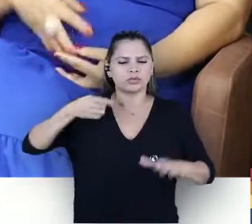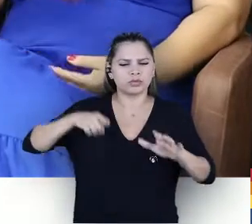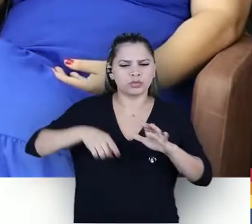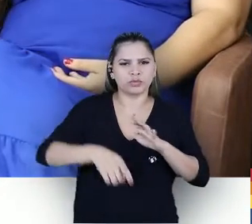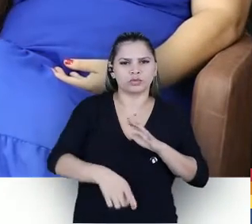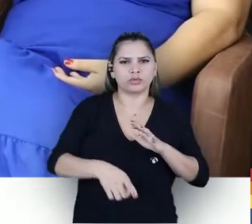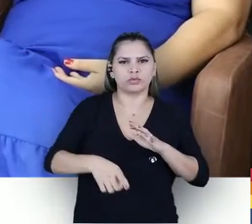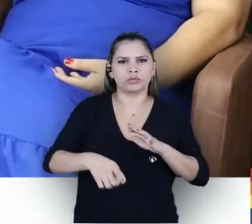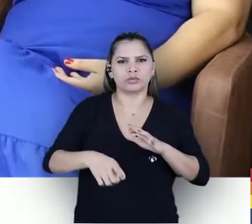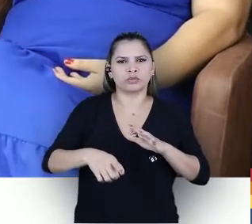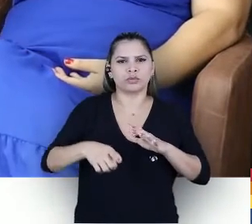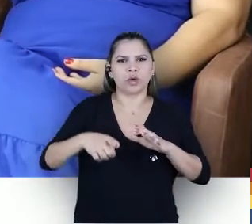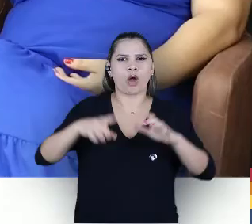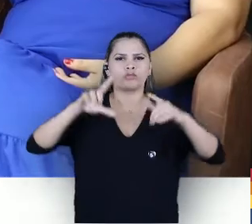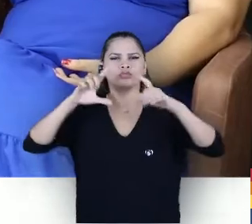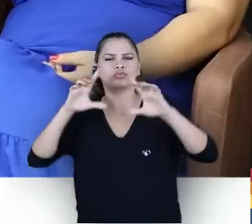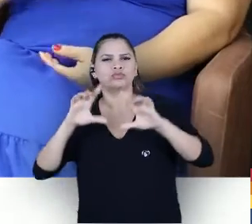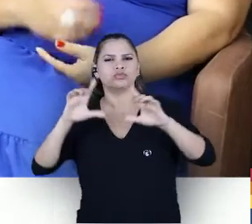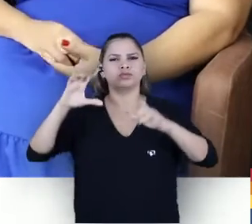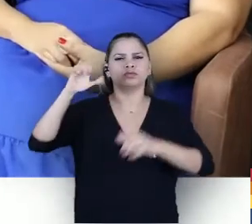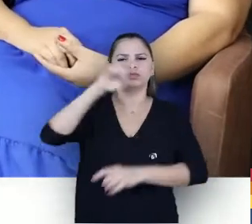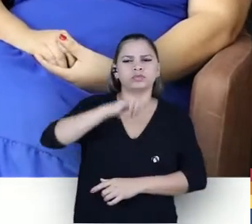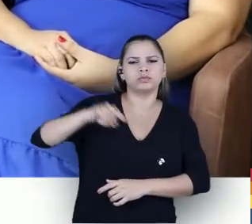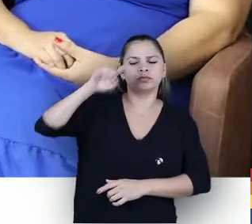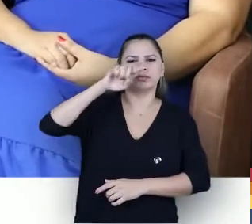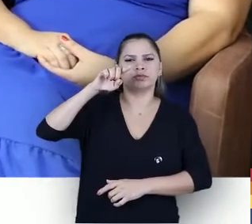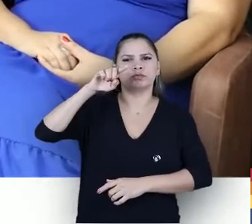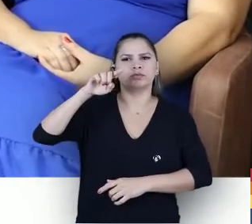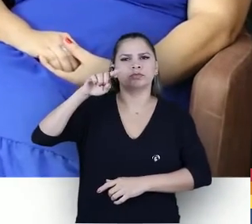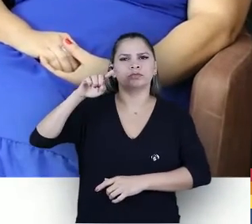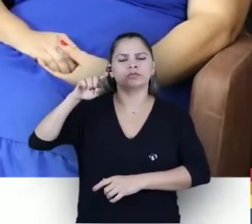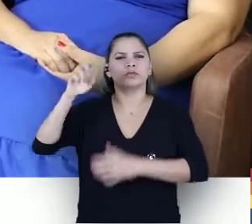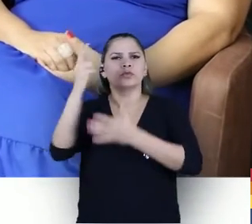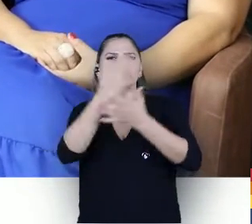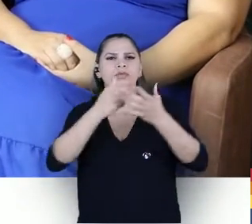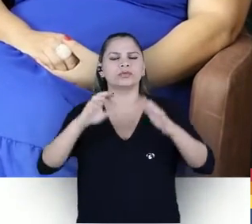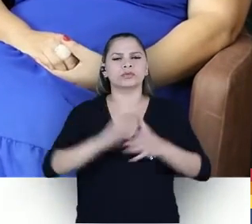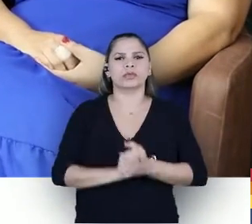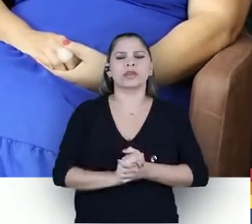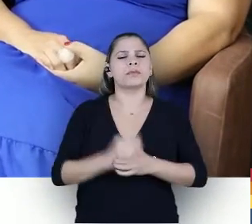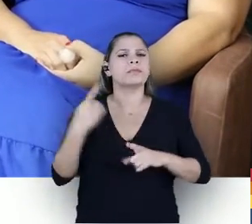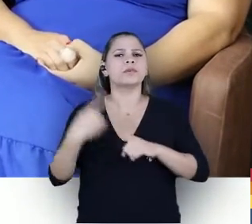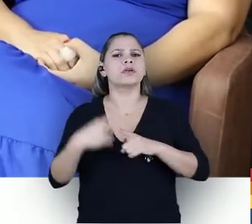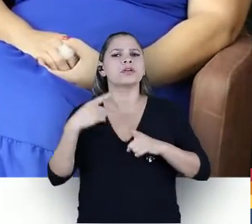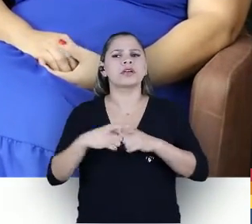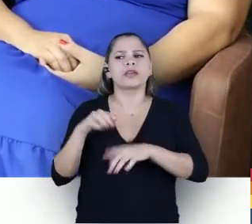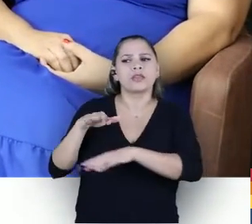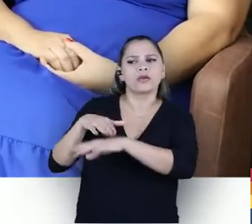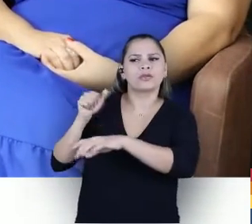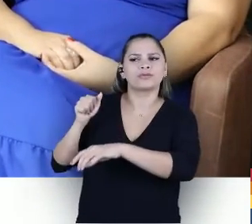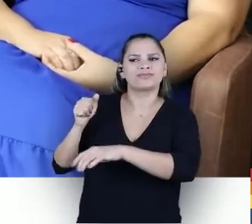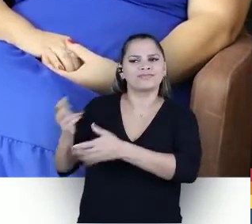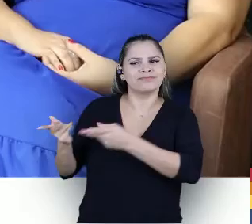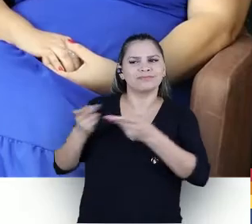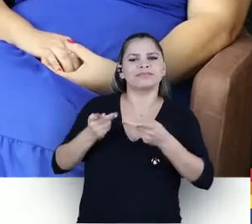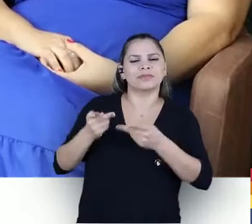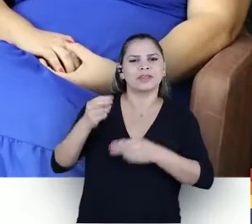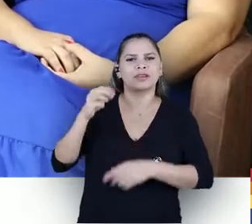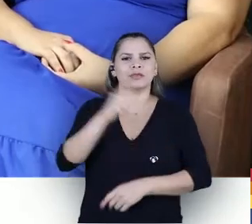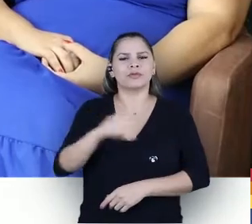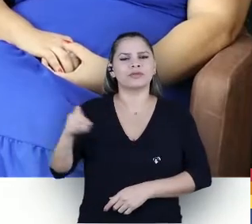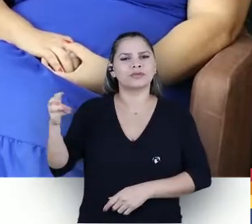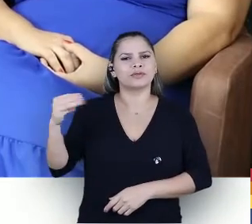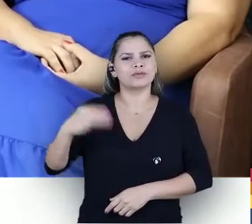minha formação, então eu vou trabalhar planos, profundidade, forma